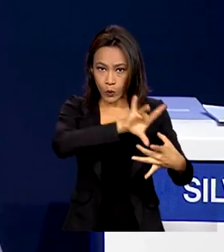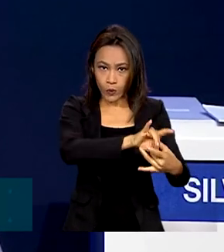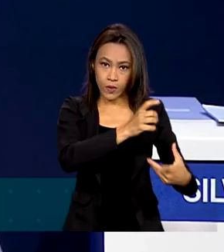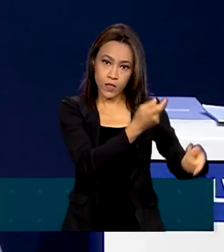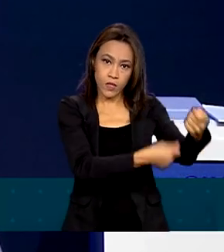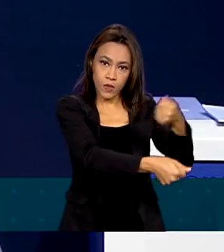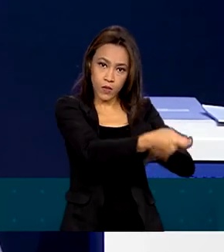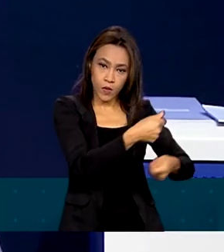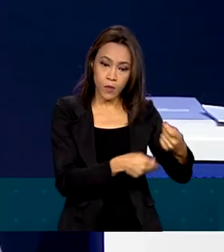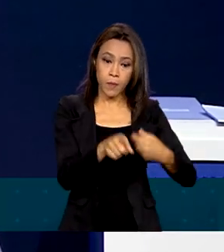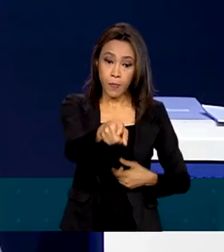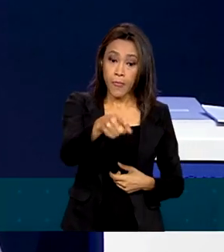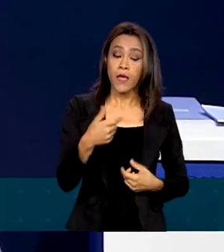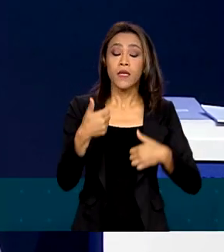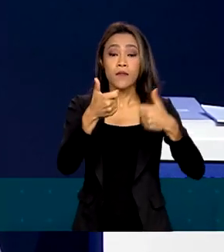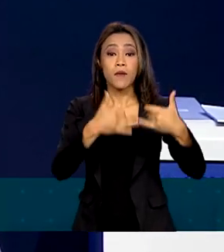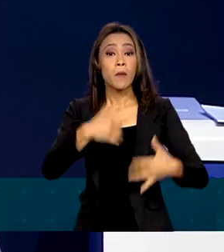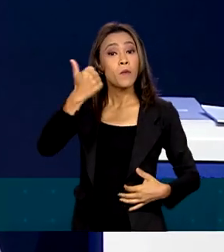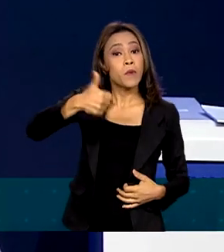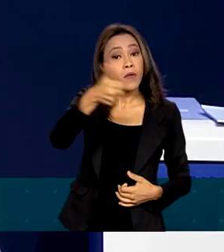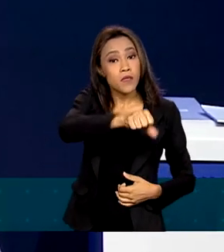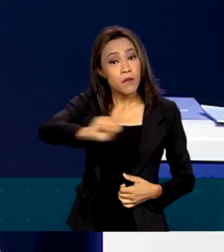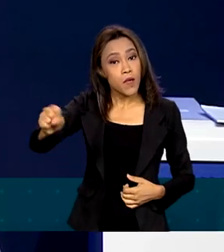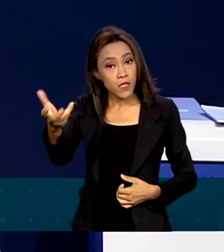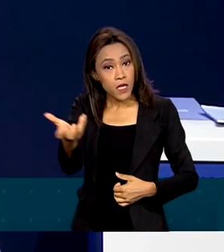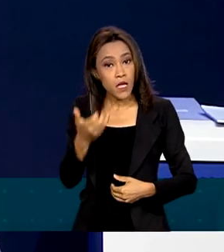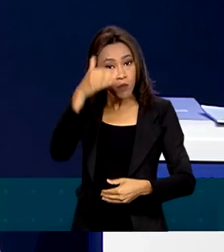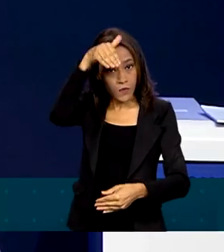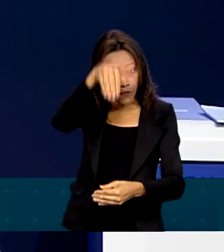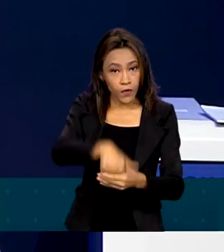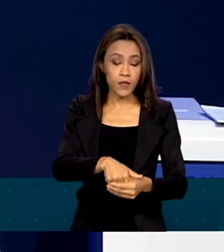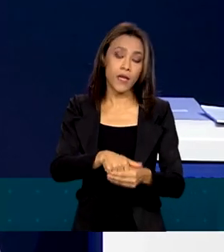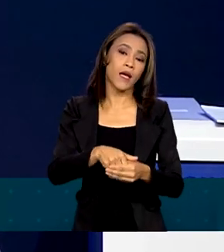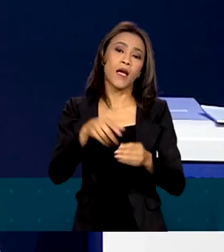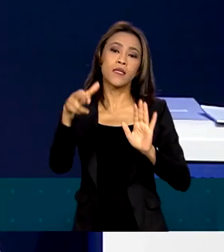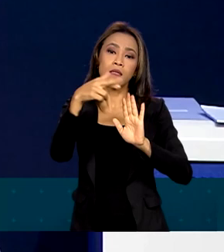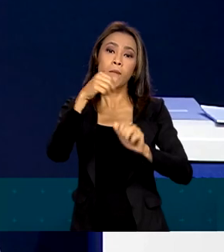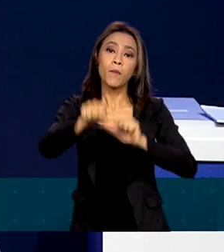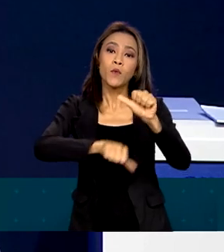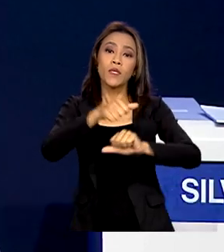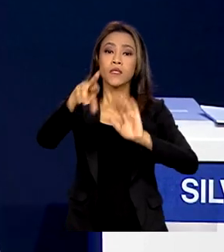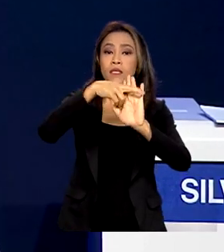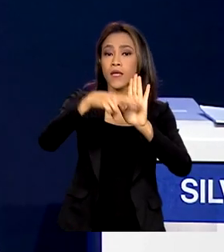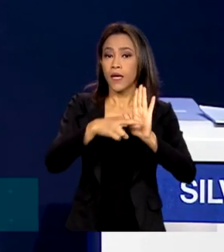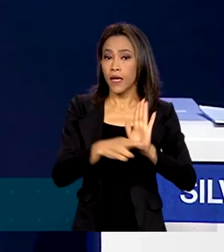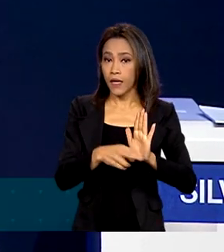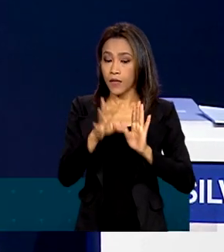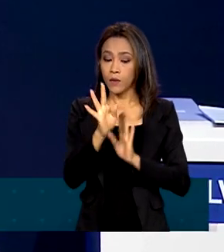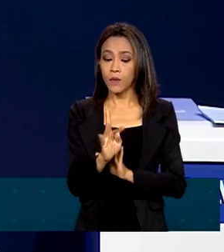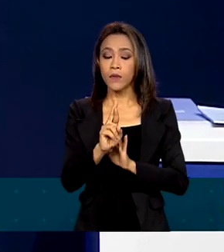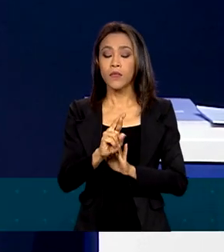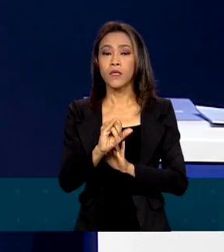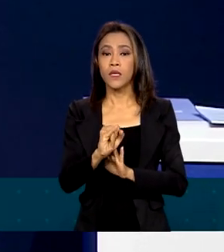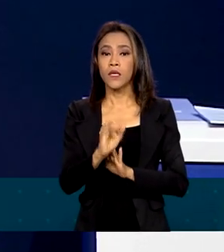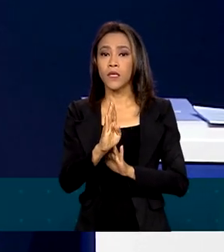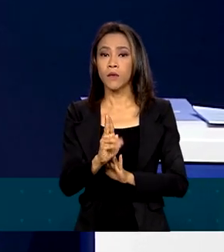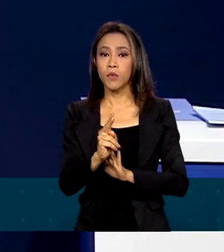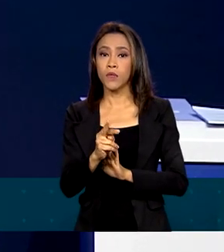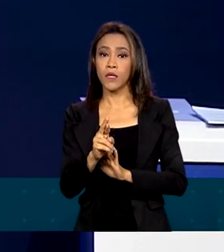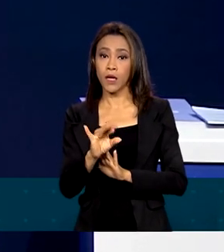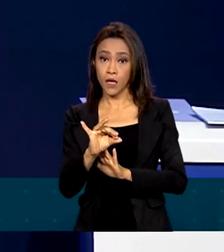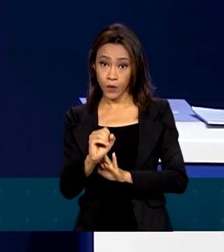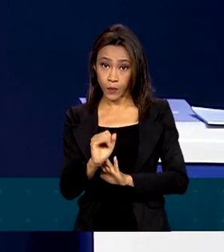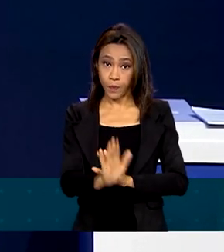nós queremos voltar no primeiro semestre e essa reforma tributária que vai ser votada É sobre o imposto sobre o consumo mas